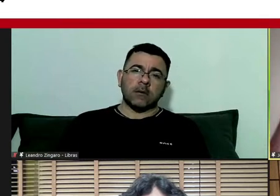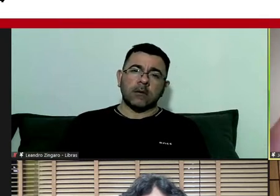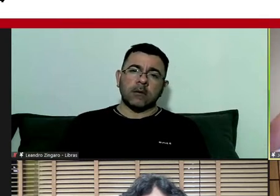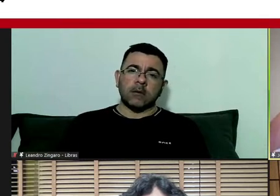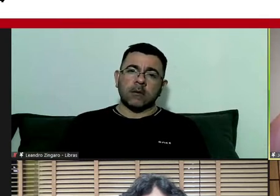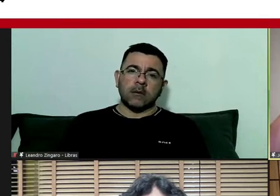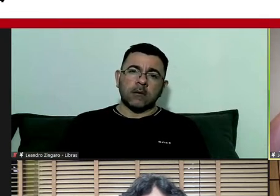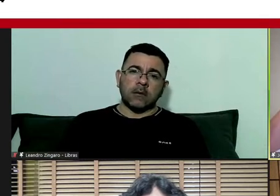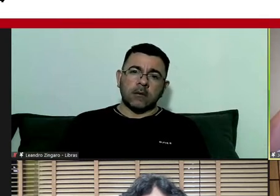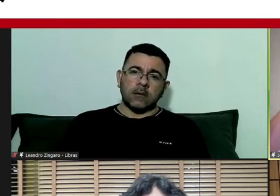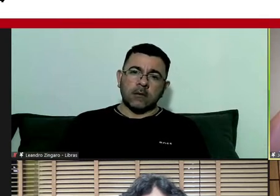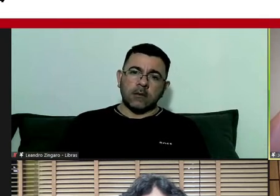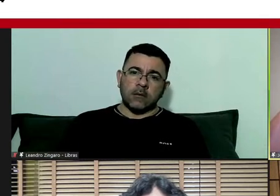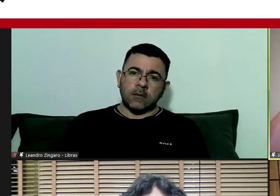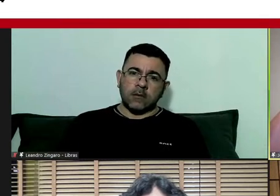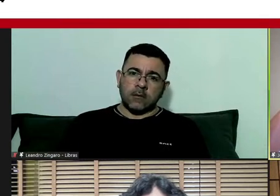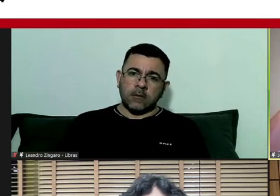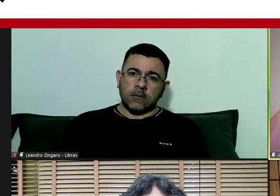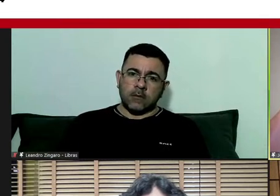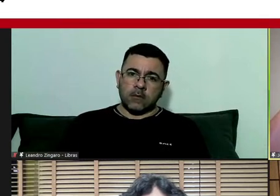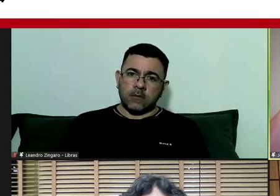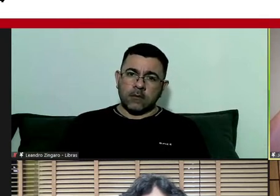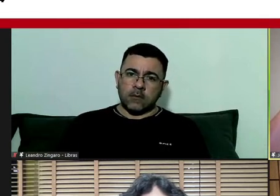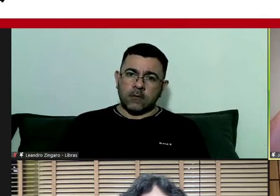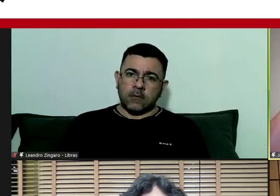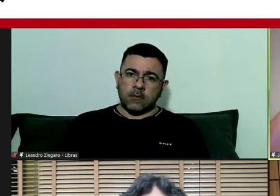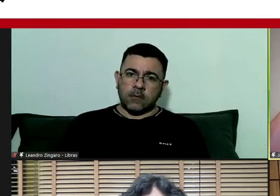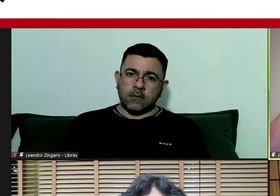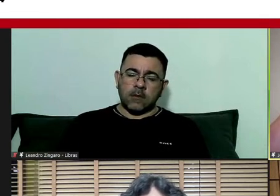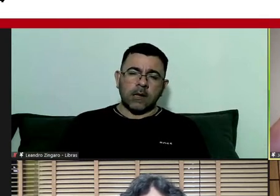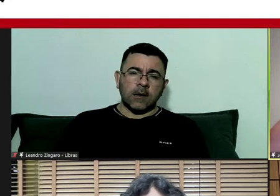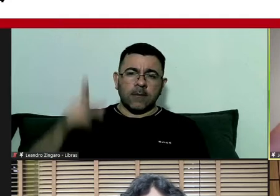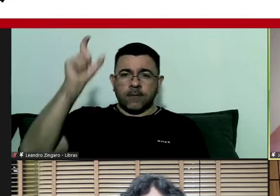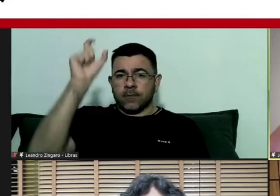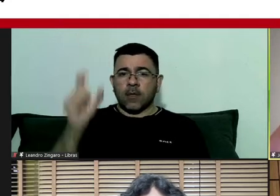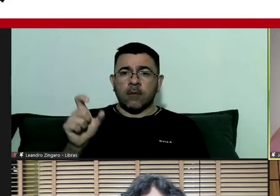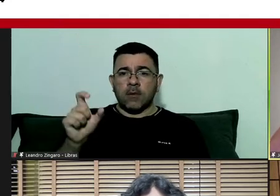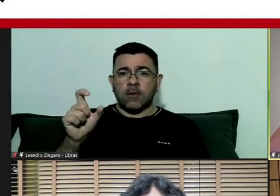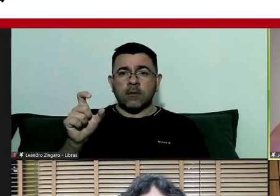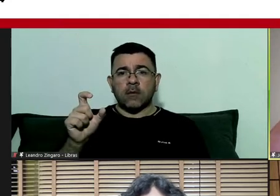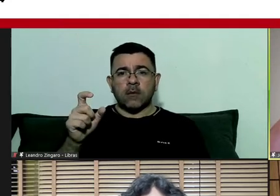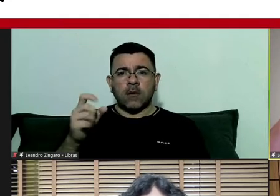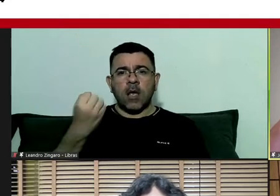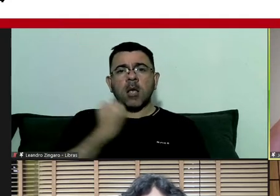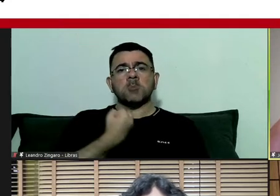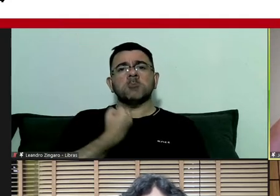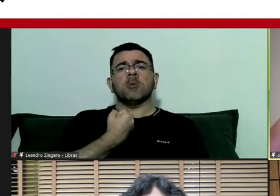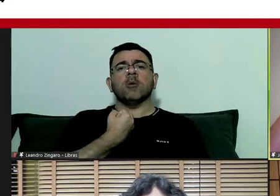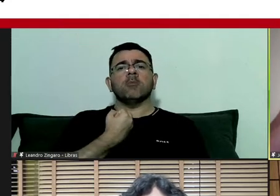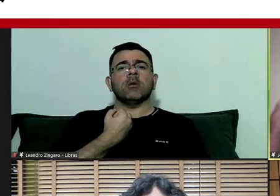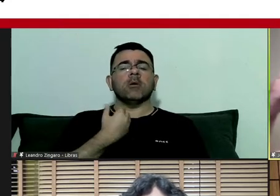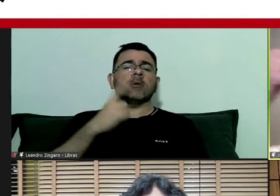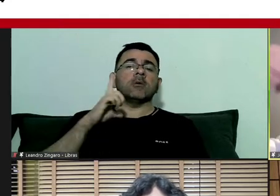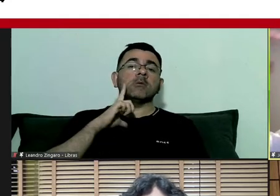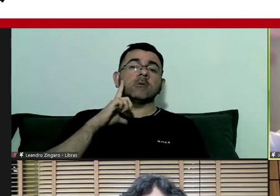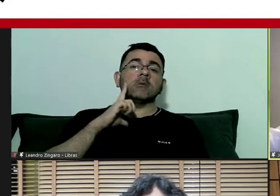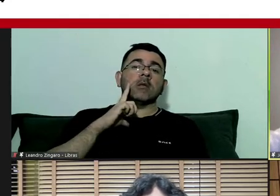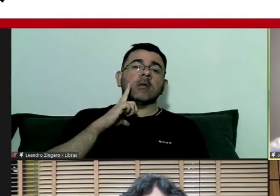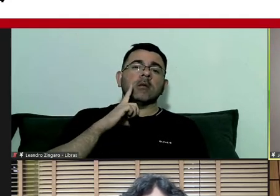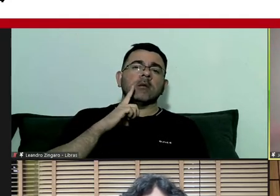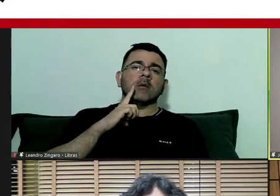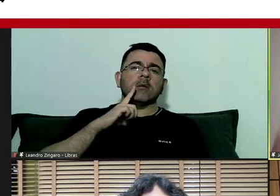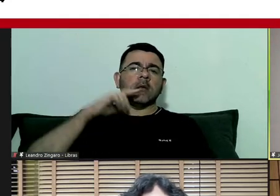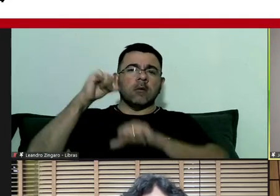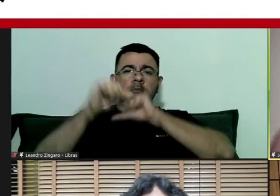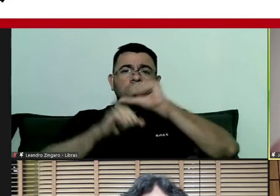eh ou ou algo do tipo que a pessoa tem o direito de permanecer com o número para que aquele número não fique mudando na